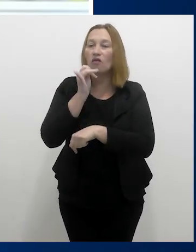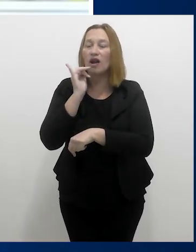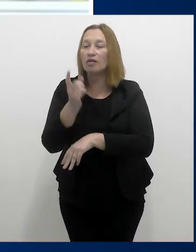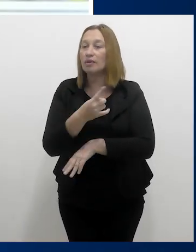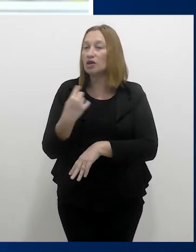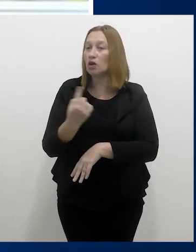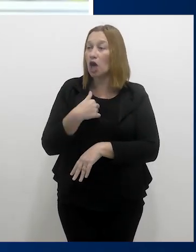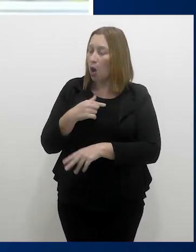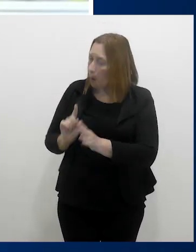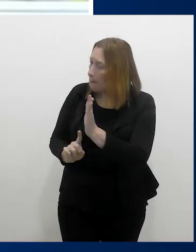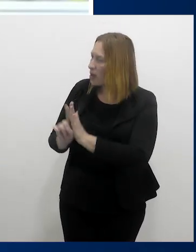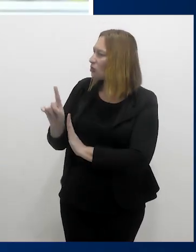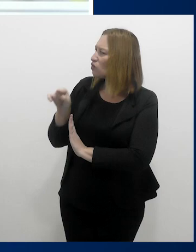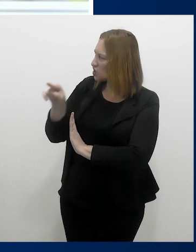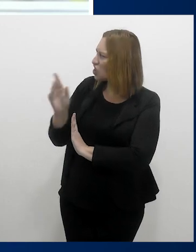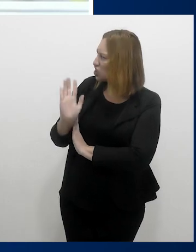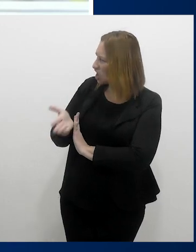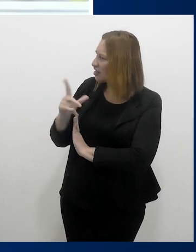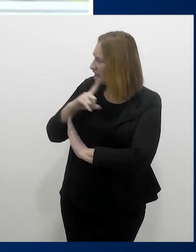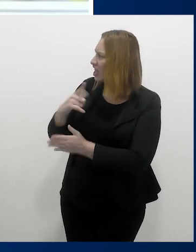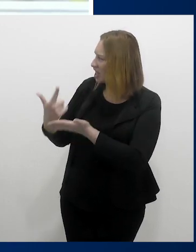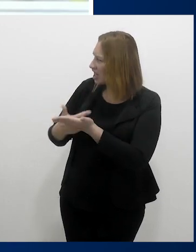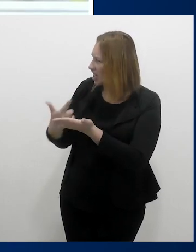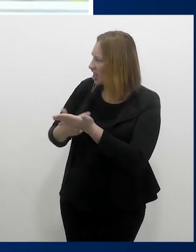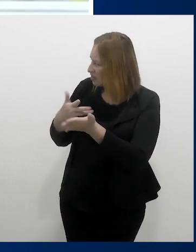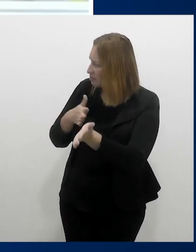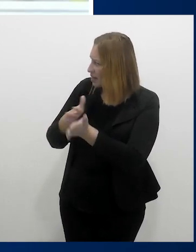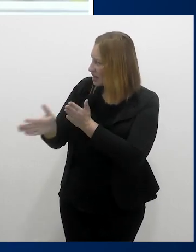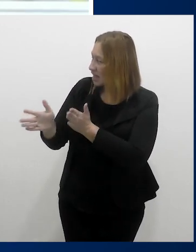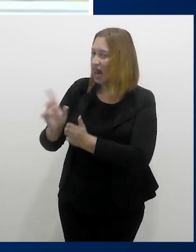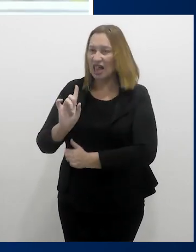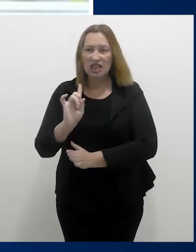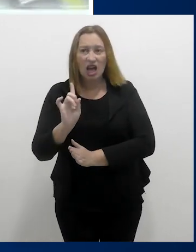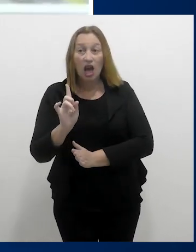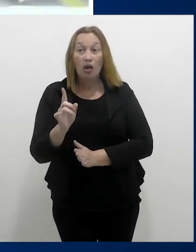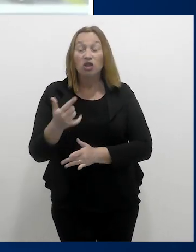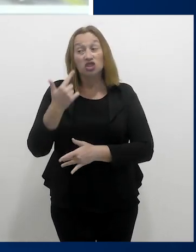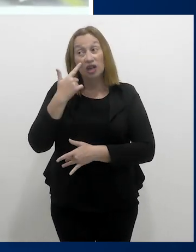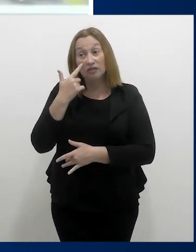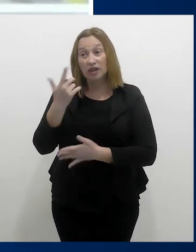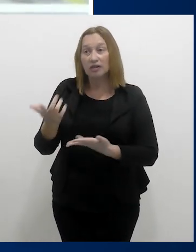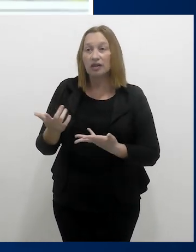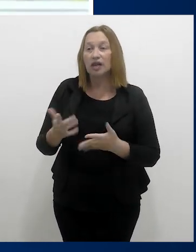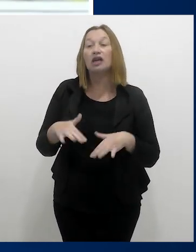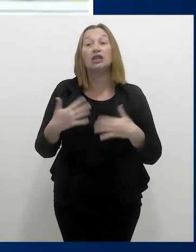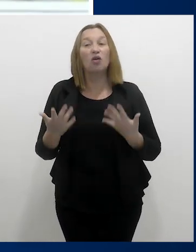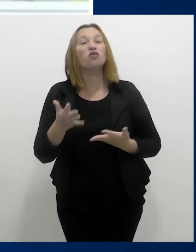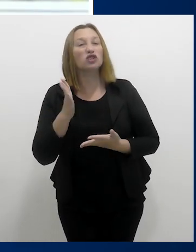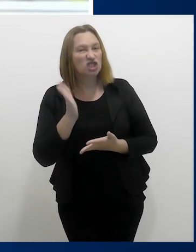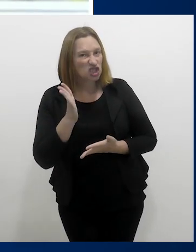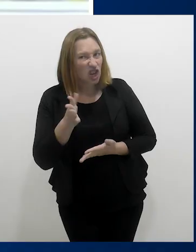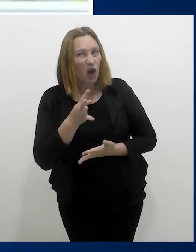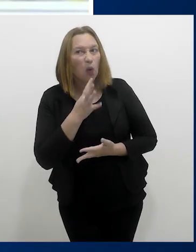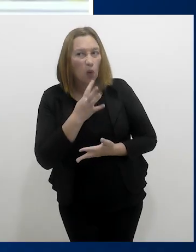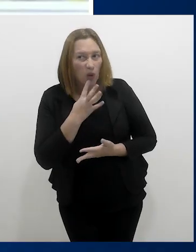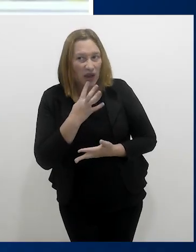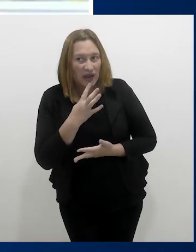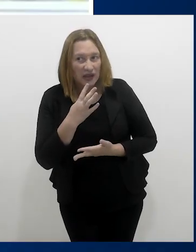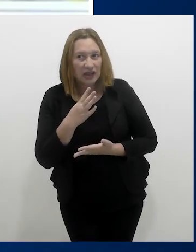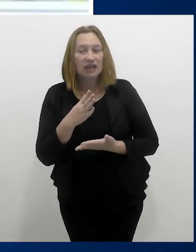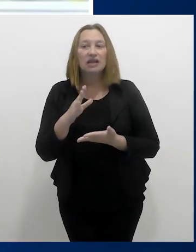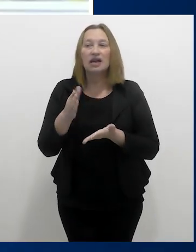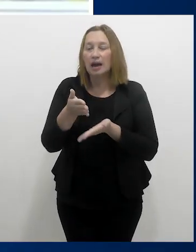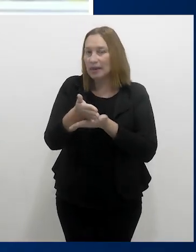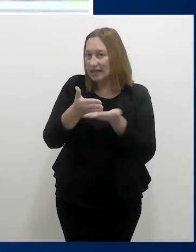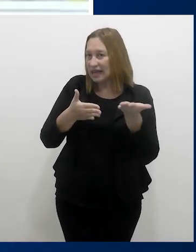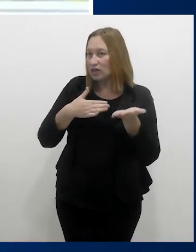contando para a gente, e eu perguntei, mas vocês já têm o livro para lançar? Elas falaram, não, a gente está vendo. Então eu falei, bom, vocês já conhecem parte